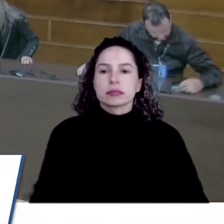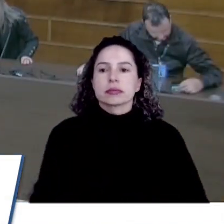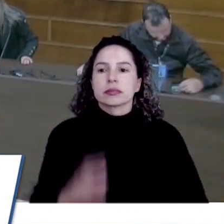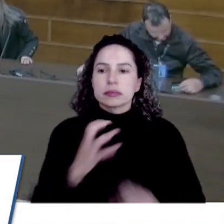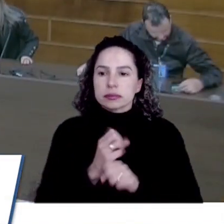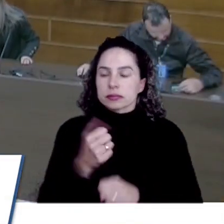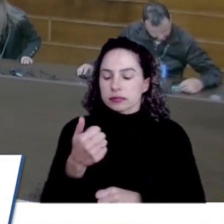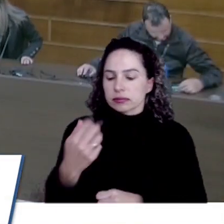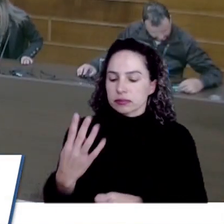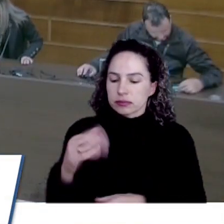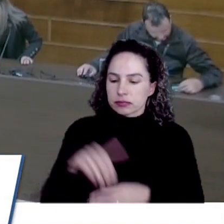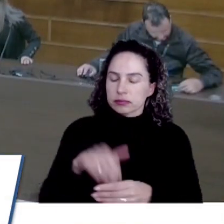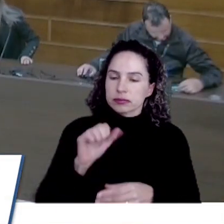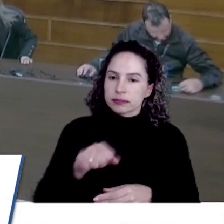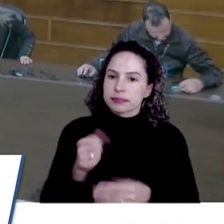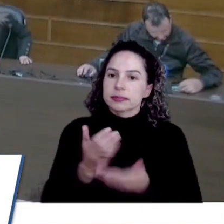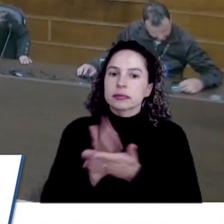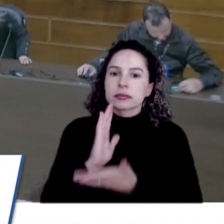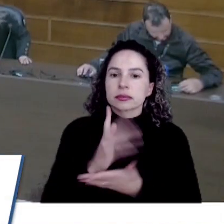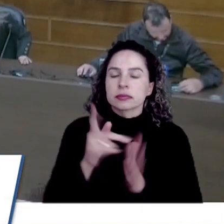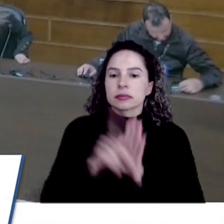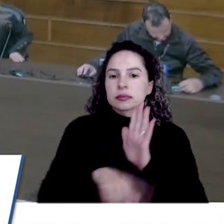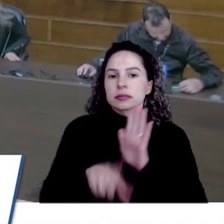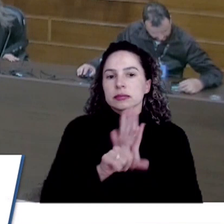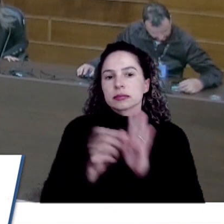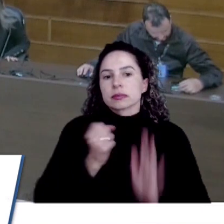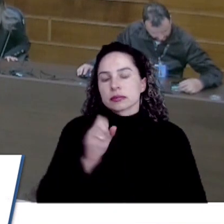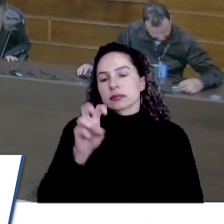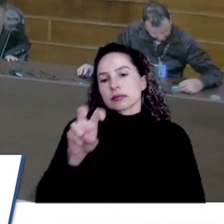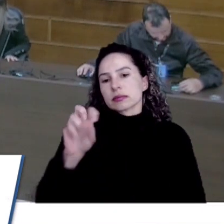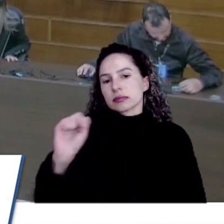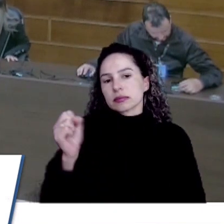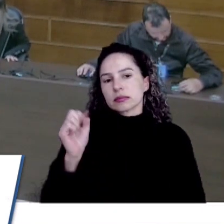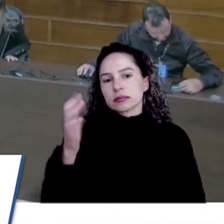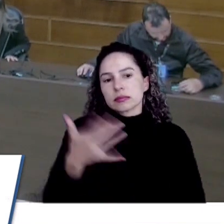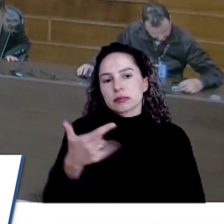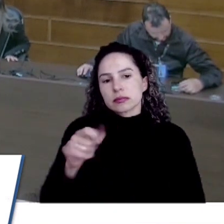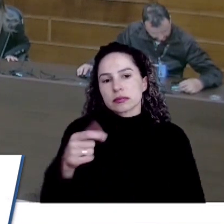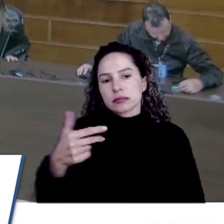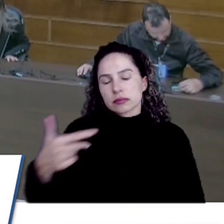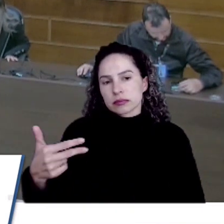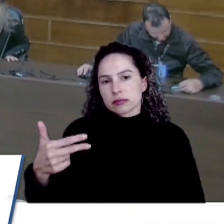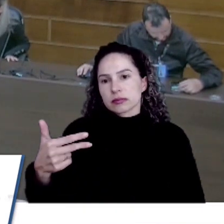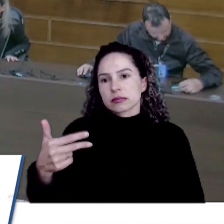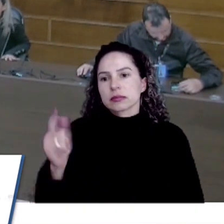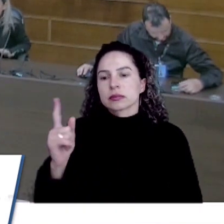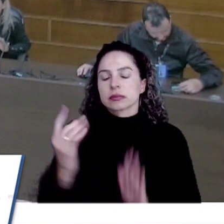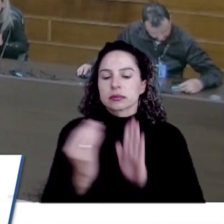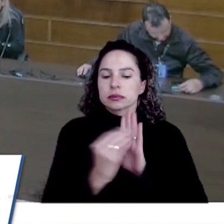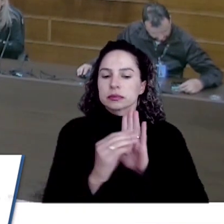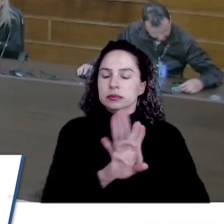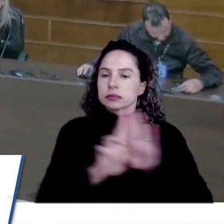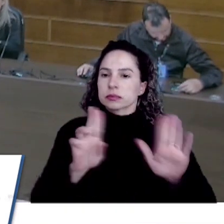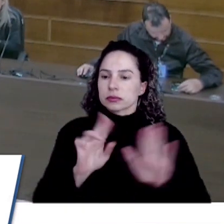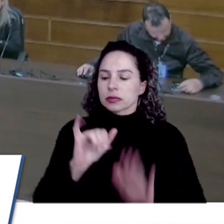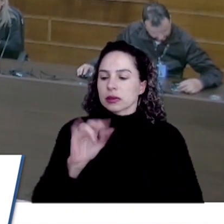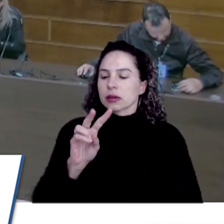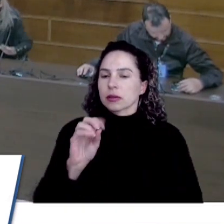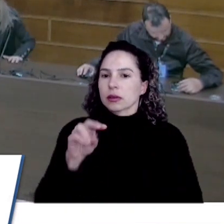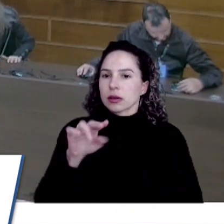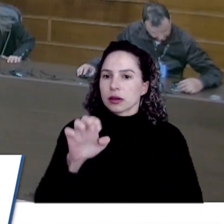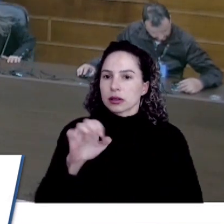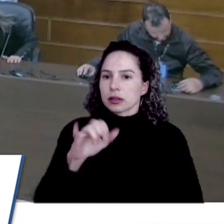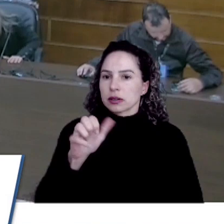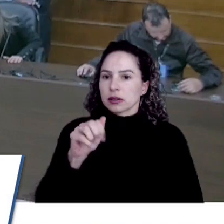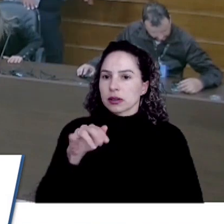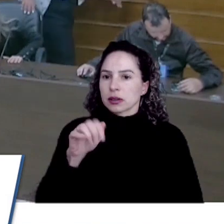sim. Está aprovado o projeto de lei ordinária número 58 de 2023. que denomina Ivone Janone Moreira, a creche